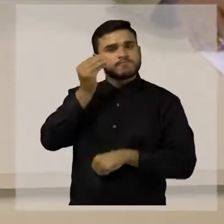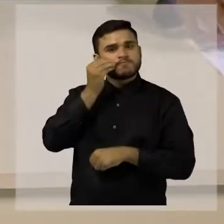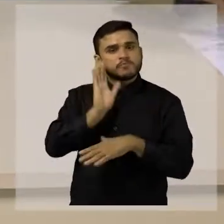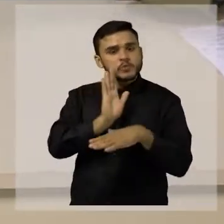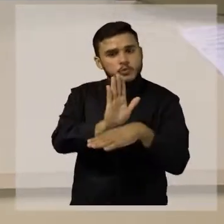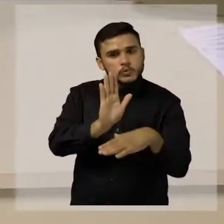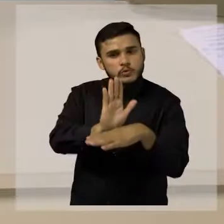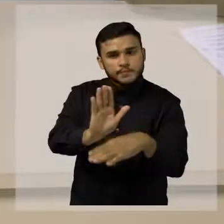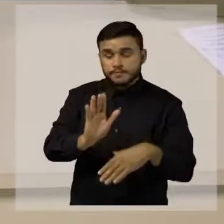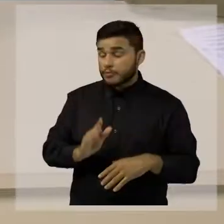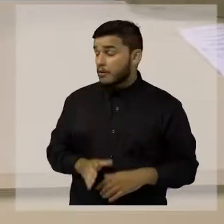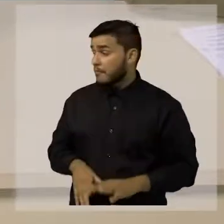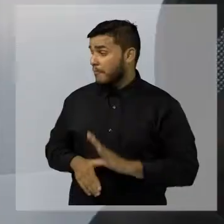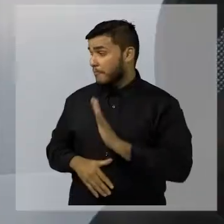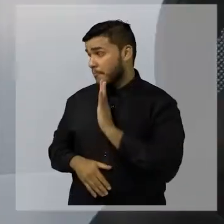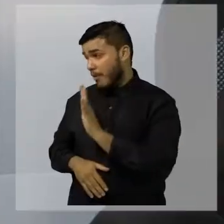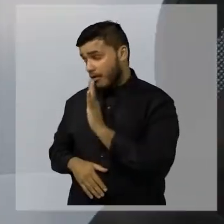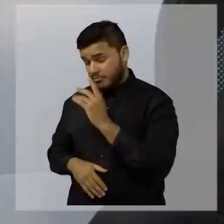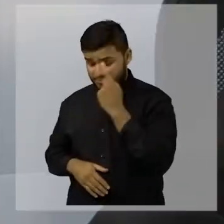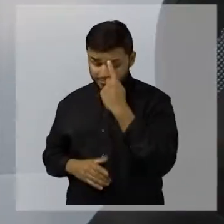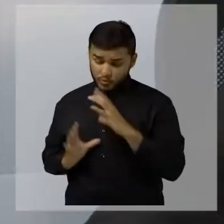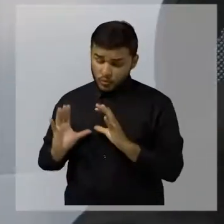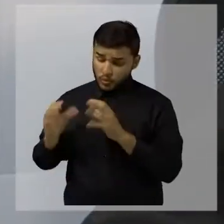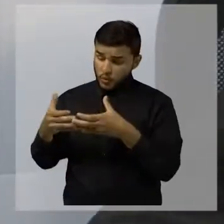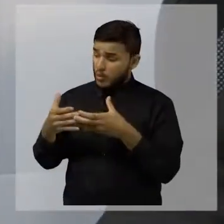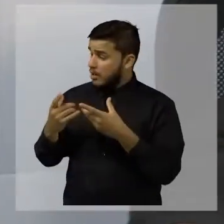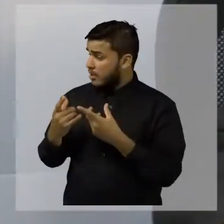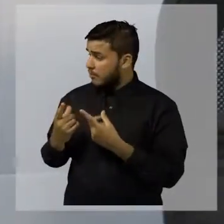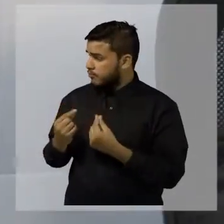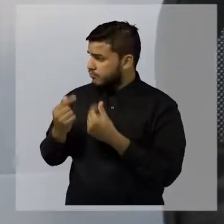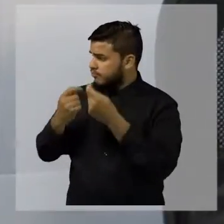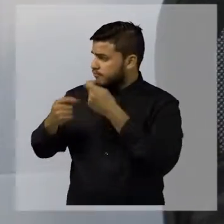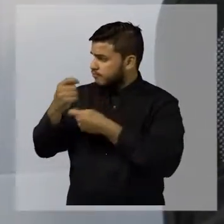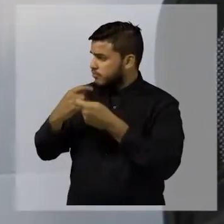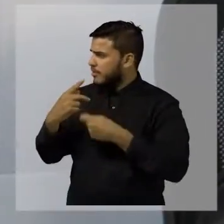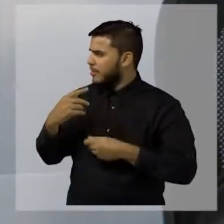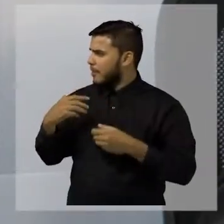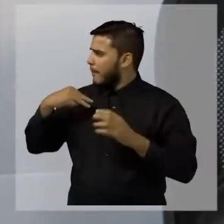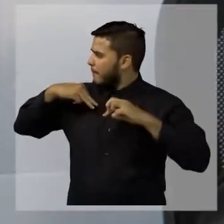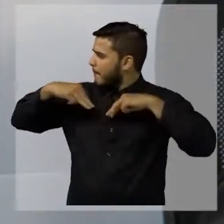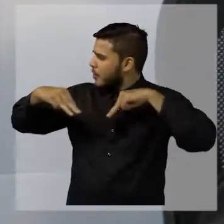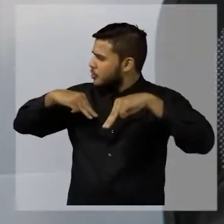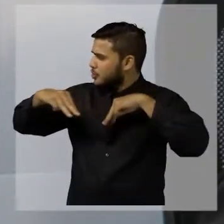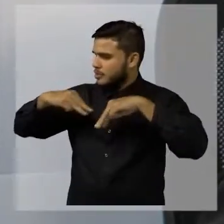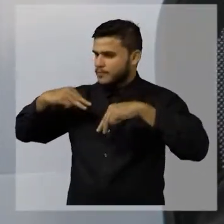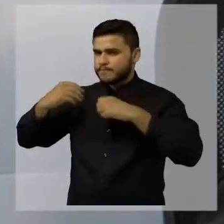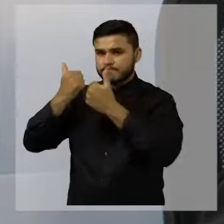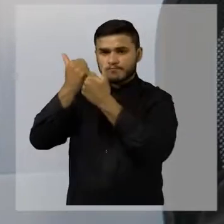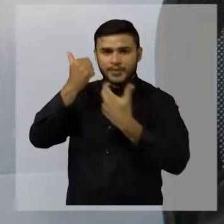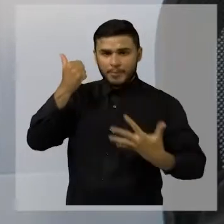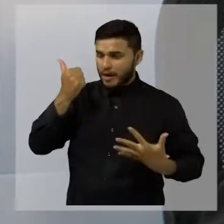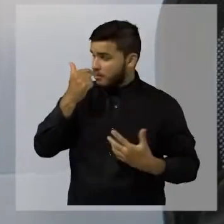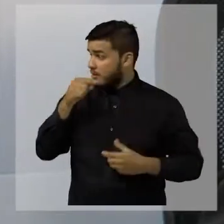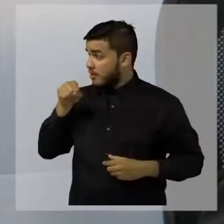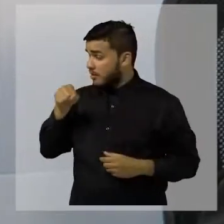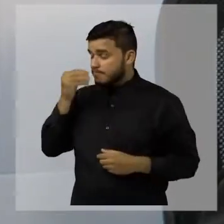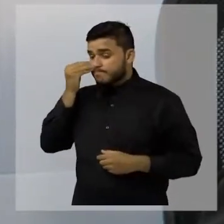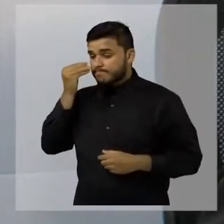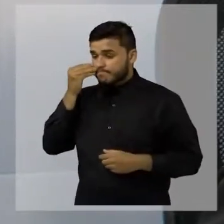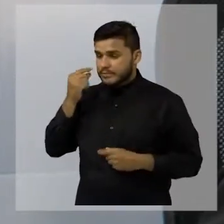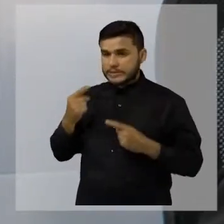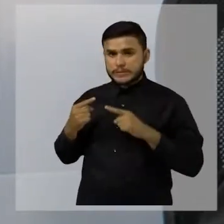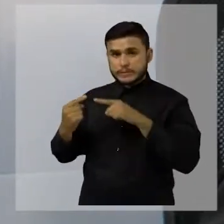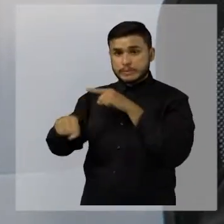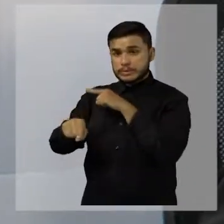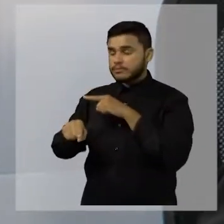que a equipe econômica dele, tanto na campanha e agora no governo, estão tentando implantar,